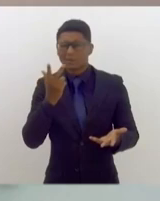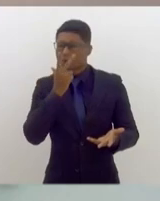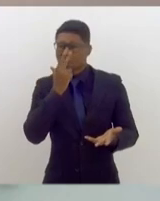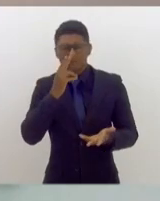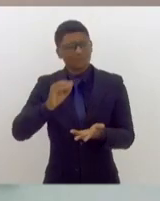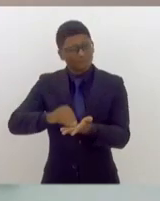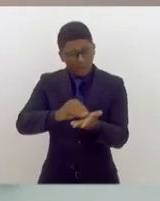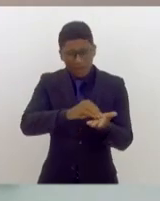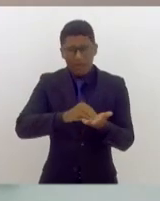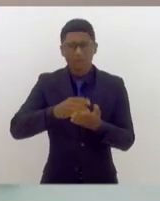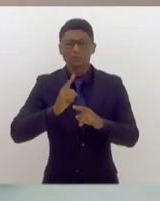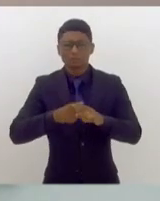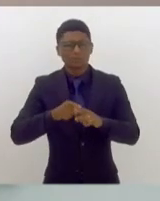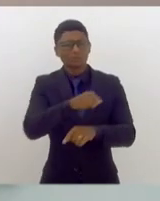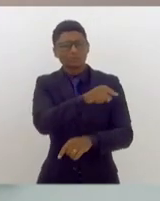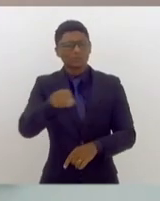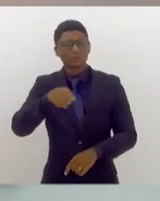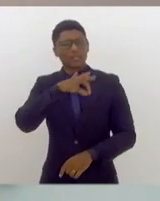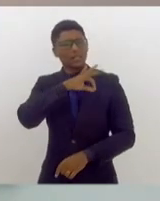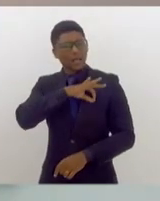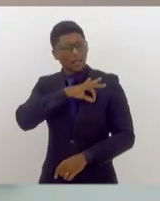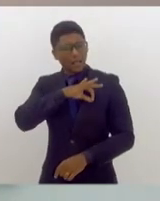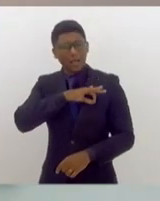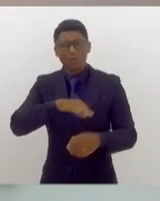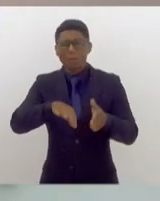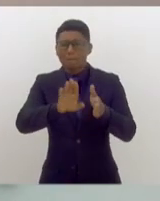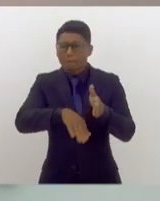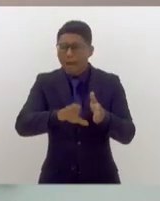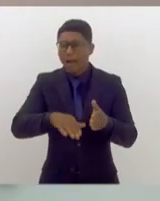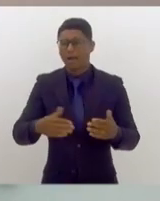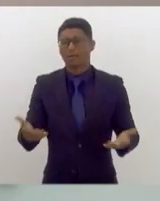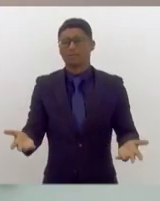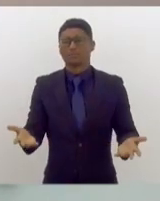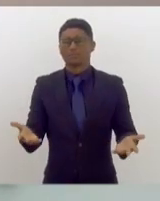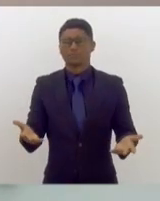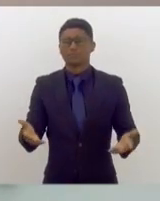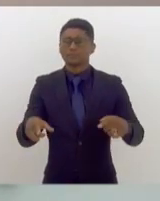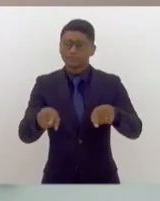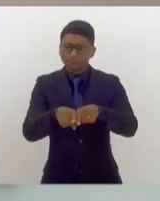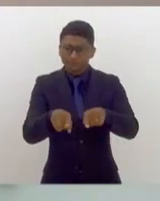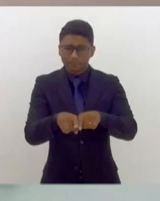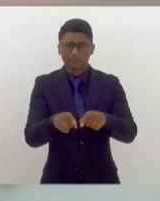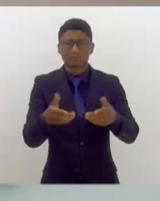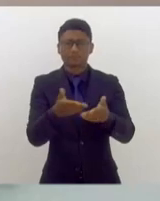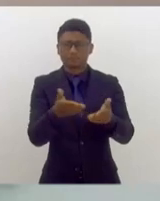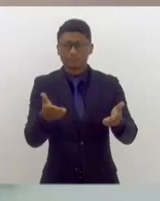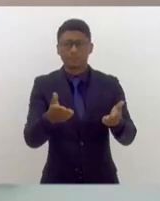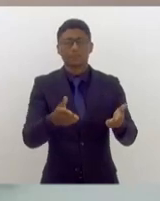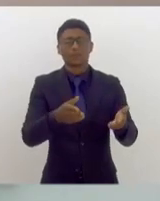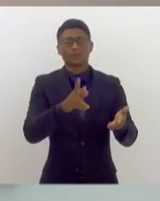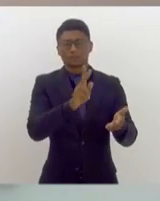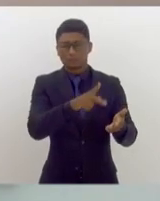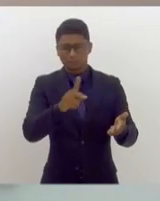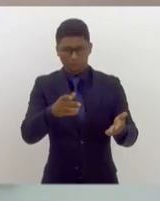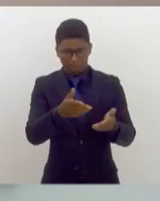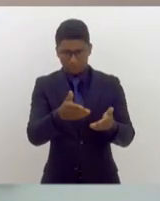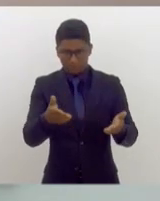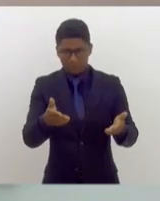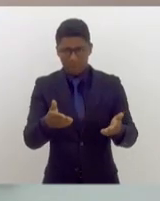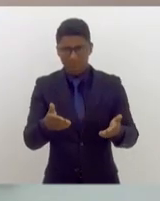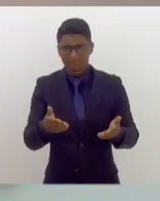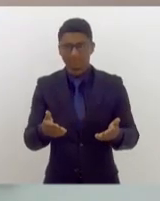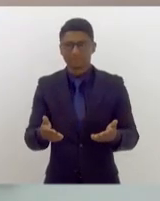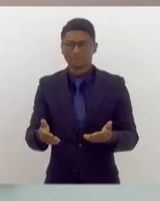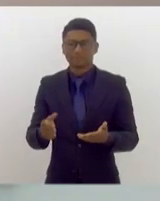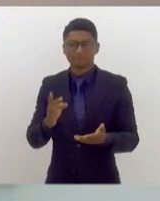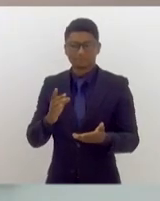todos os estados da federação, não é à toa que um dia sim, outro também, isso chega tanto na fala do deputado Flávio Serafini como também